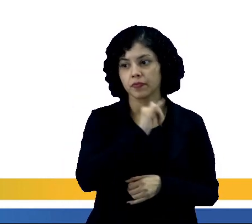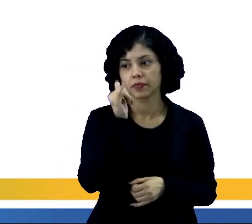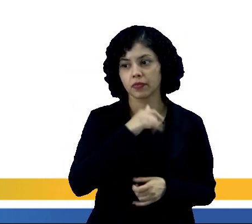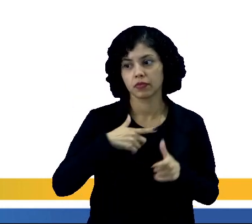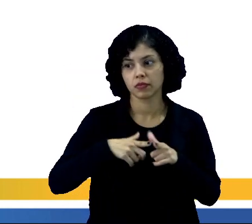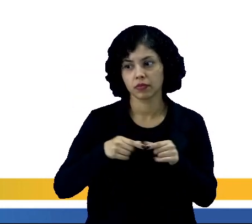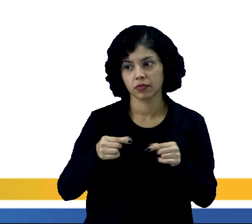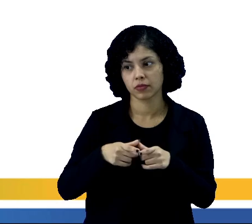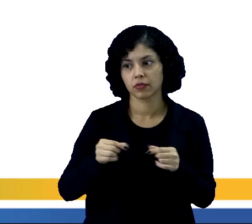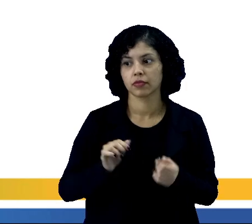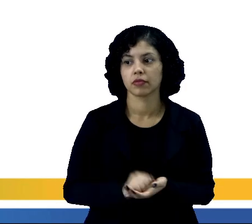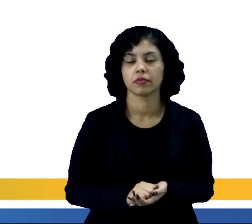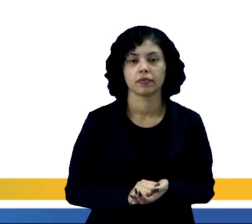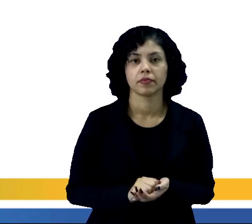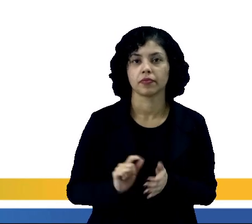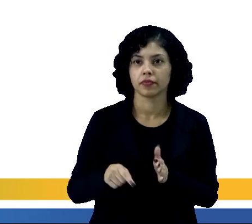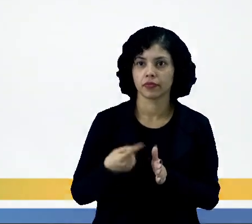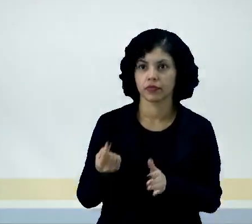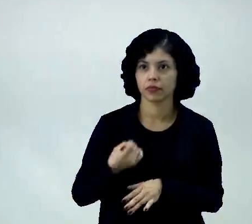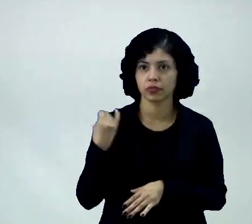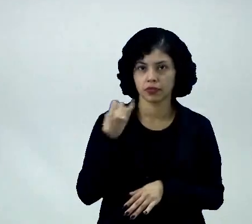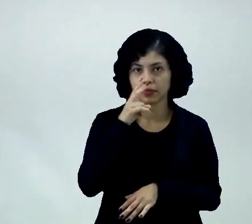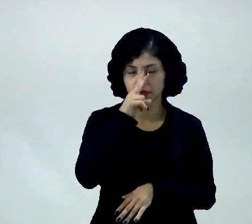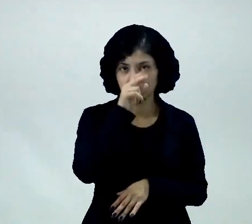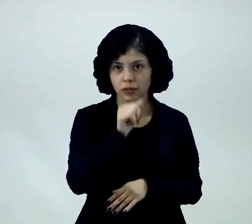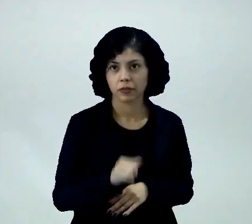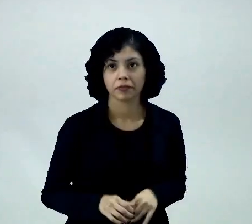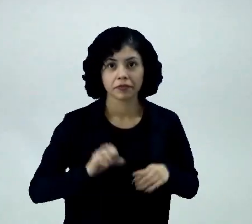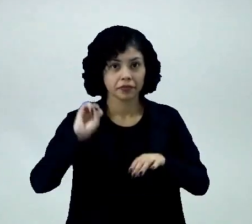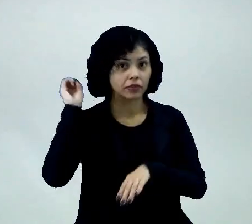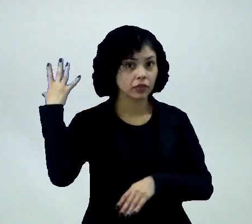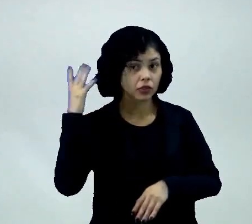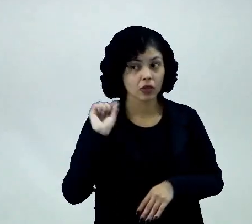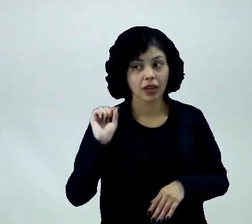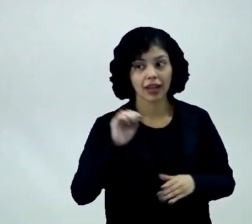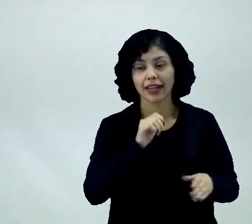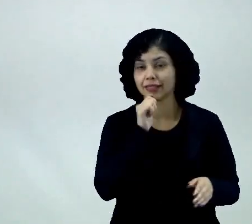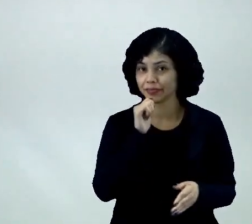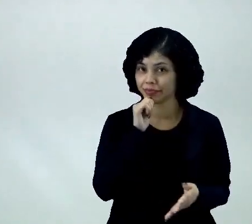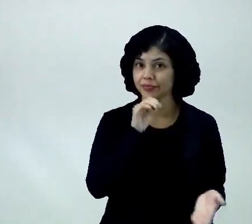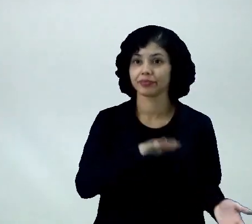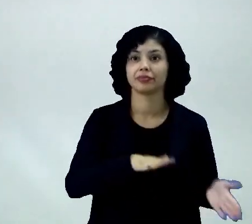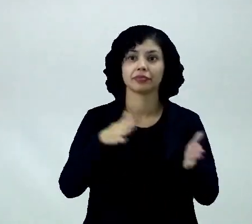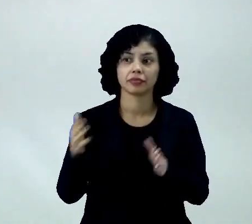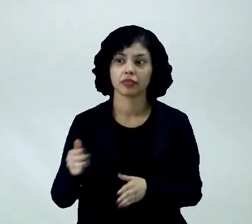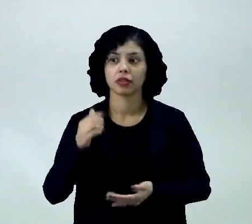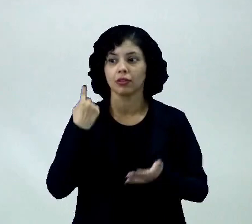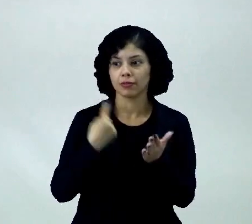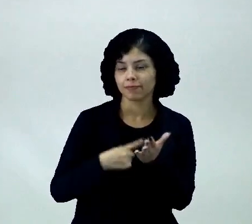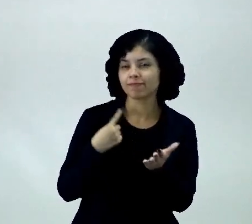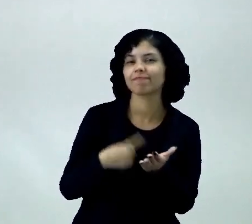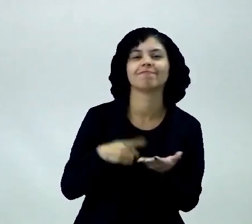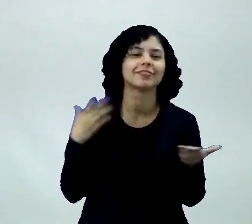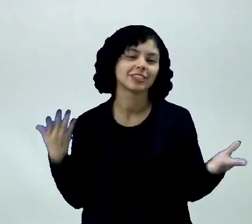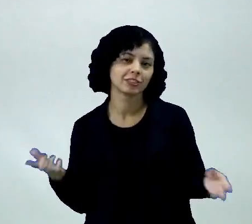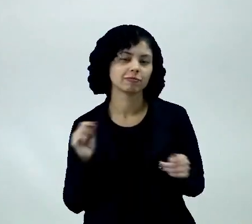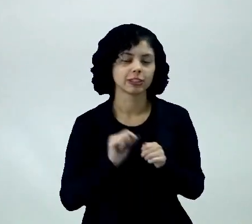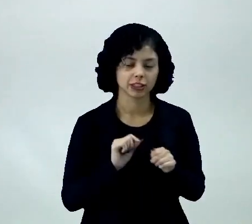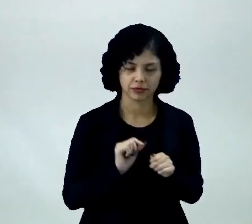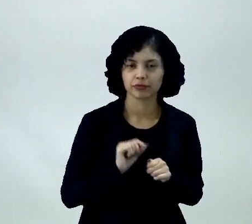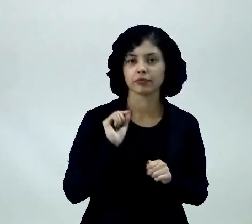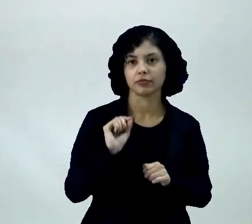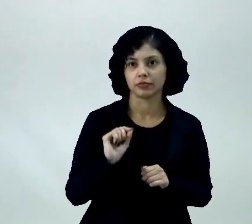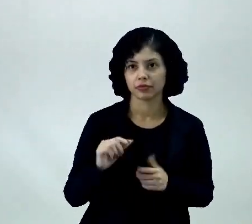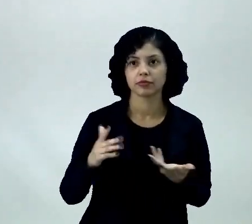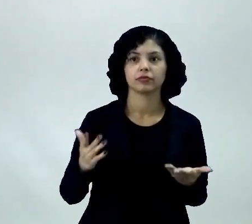a Itália e o Japão, né, como suas principais forças. Acontece que apesar, né, dos tratados, dos acordos diplomáticos